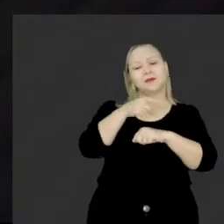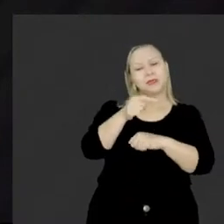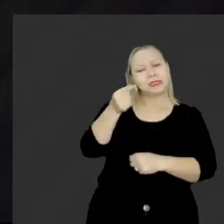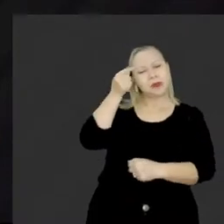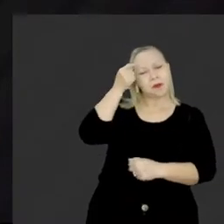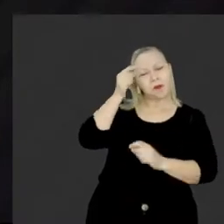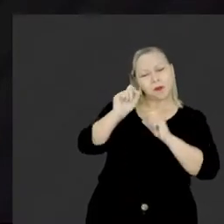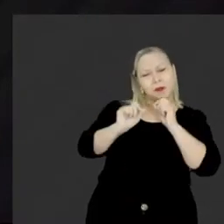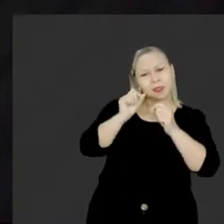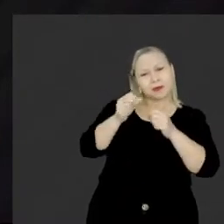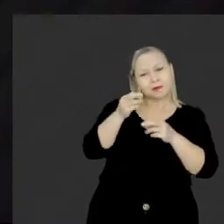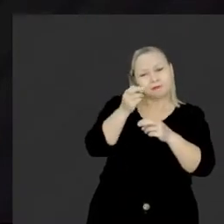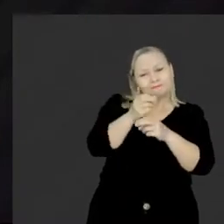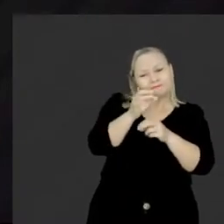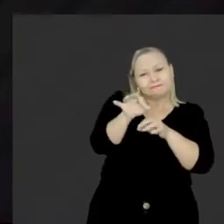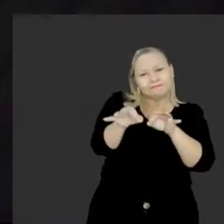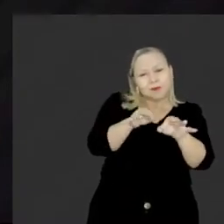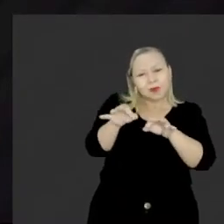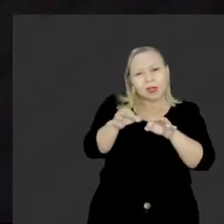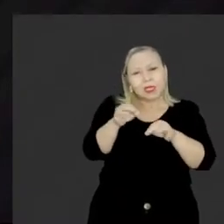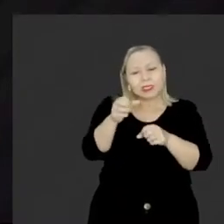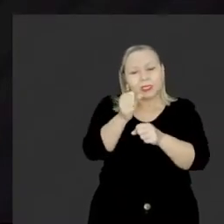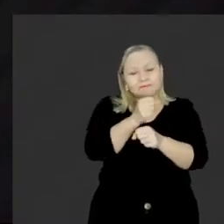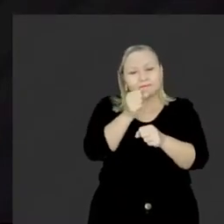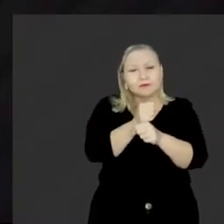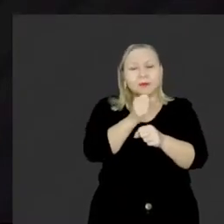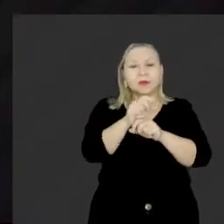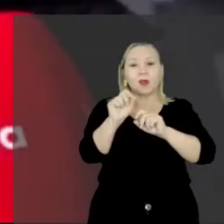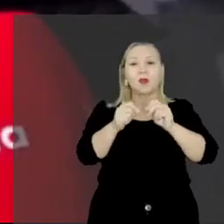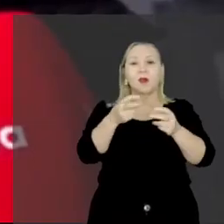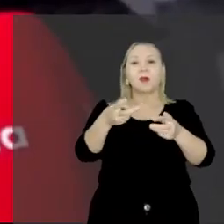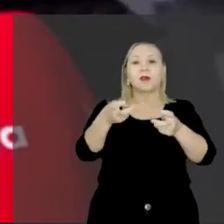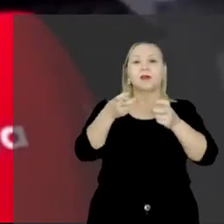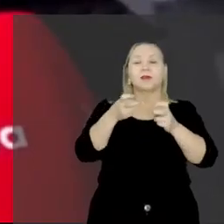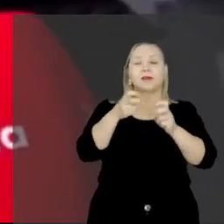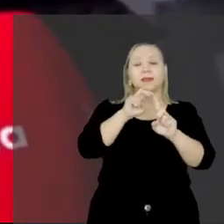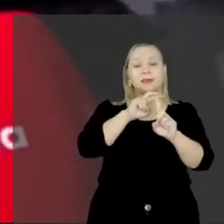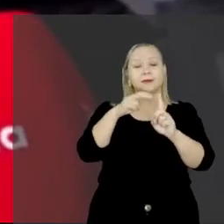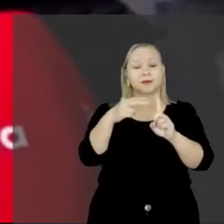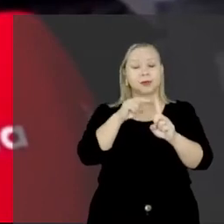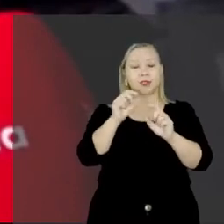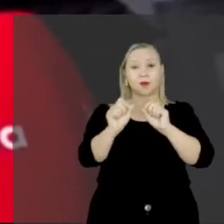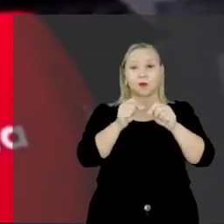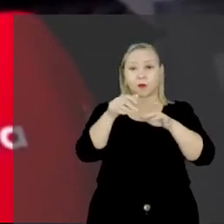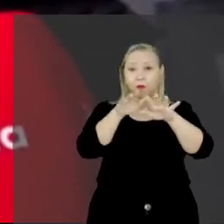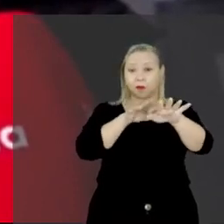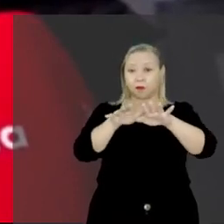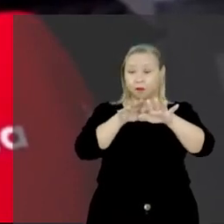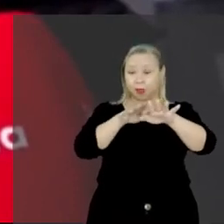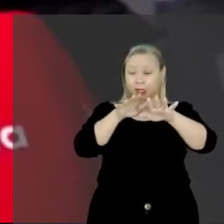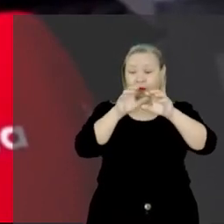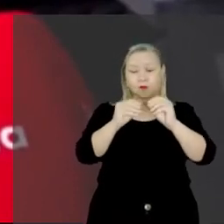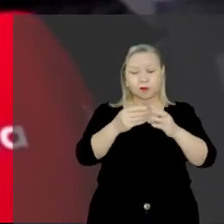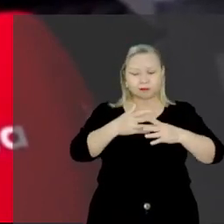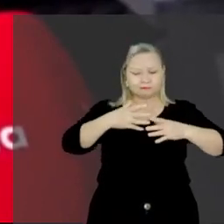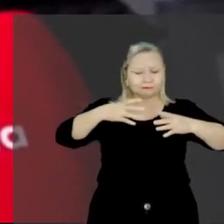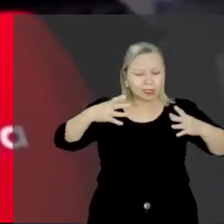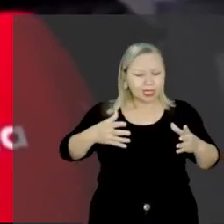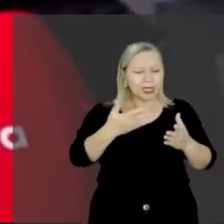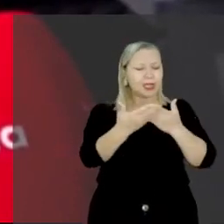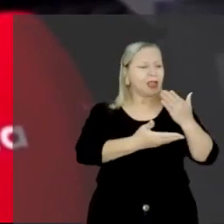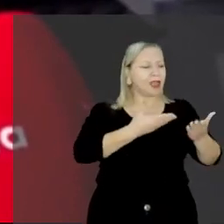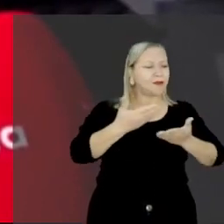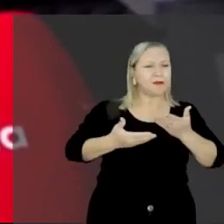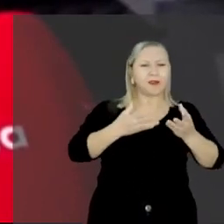os assuntos que importam para Minas importam para Itatiaia, por isso eu volto nessa questão. Há alguma exigência do PT